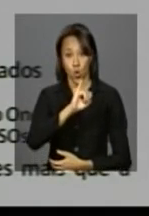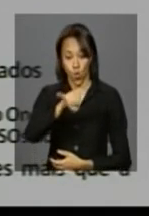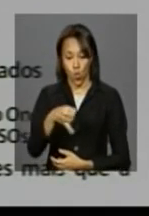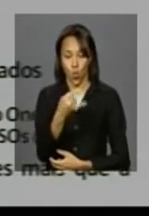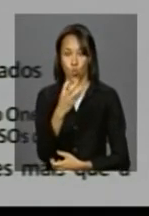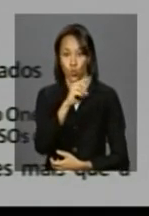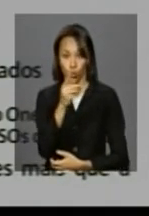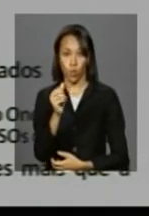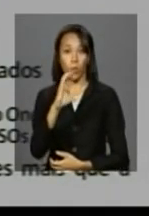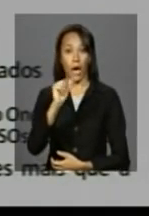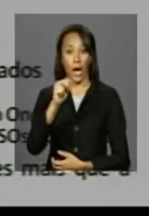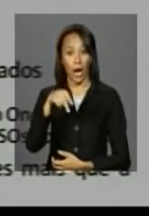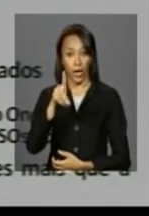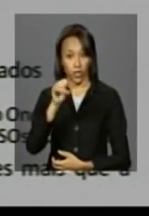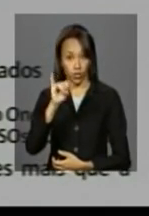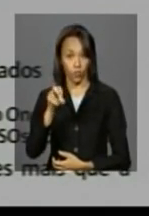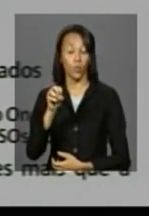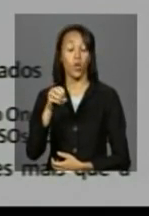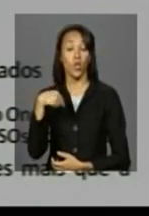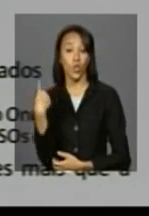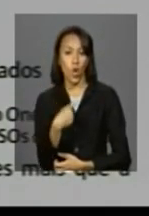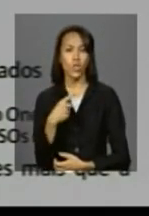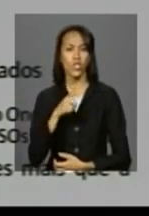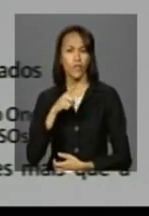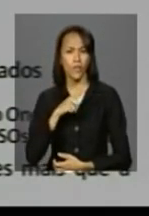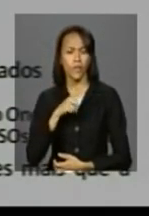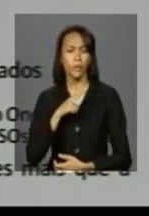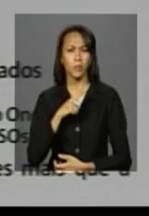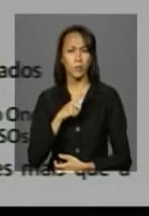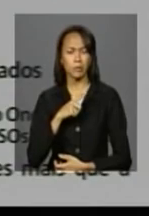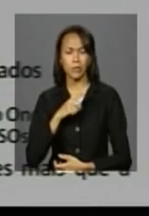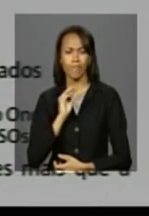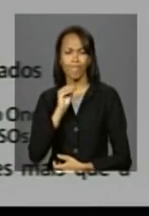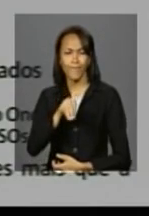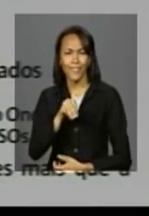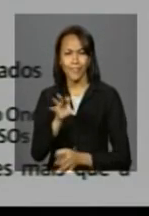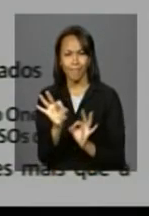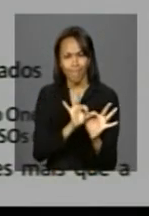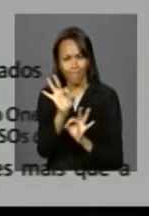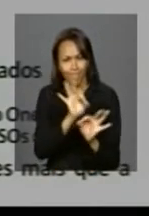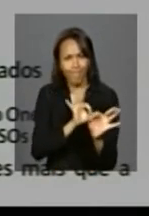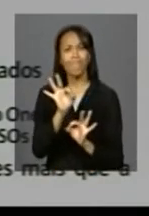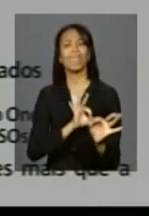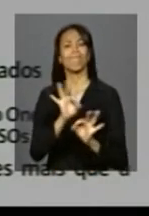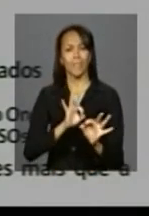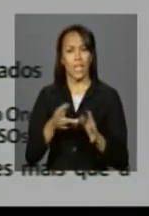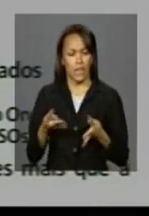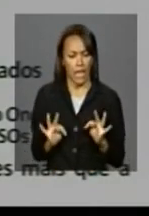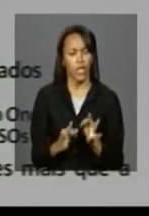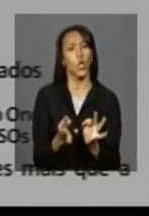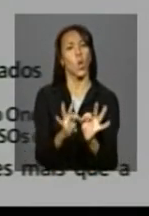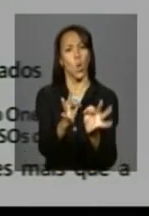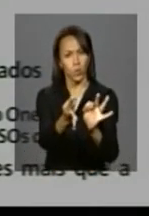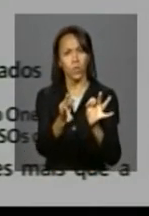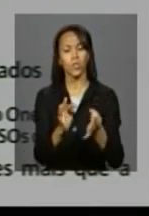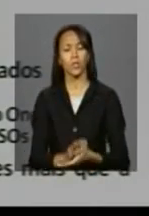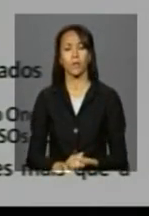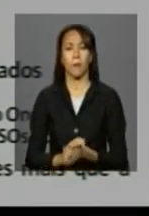Cândido. Nós tivemos um incremento importante na nossa capacidade física e tecnológica de